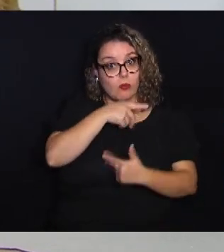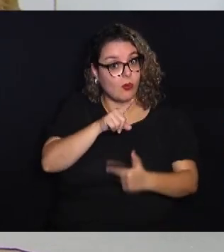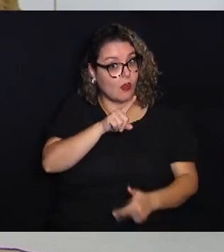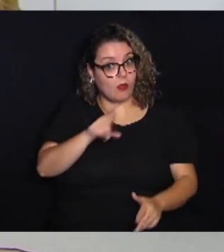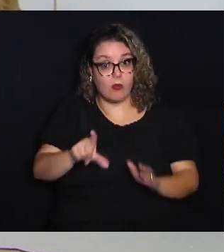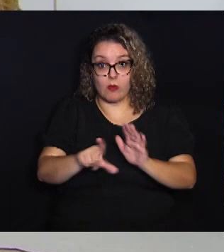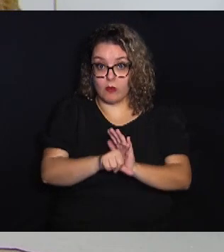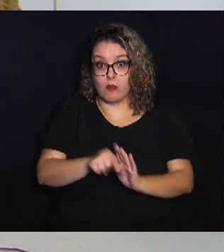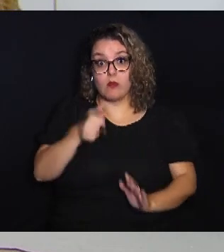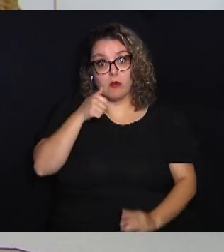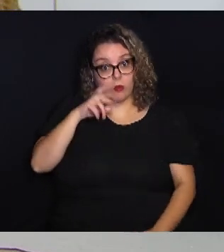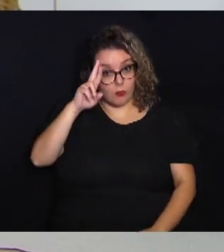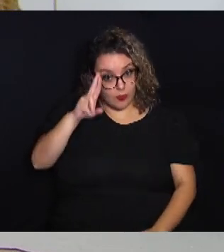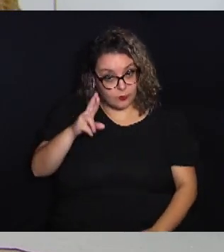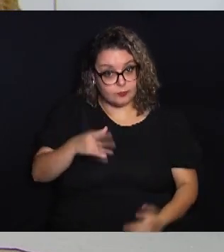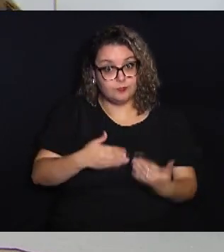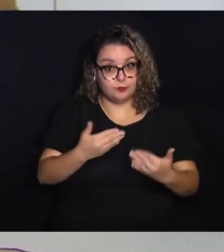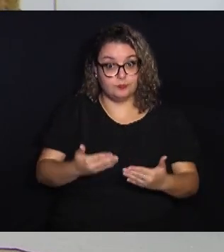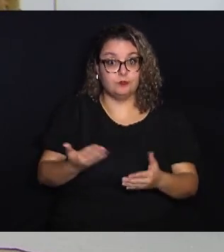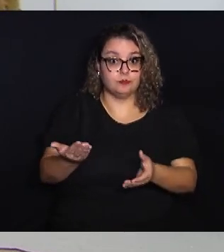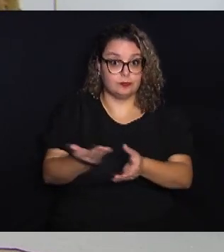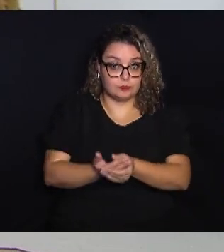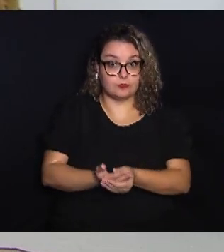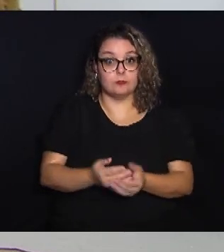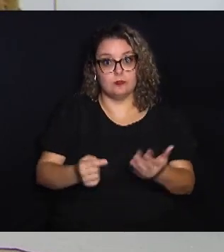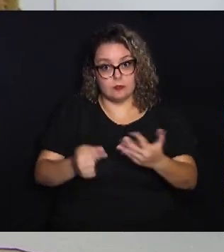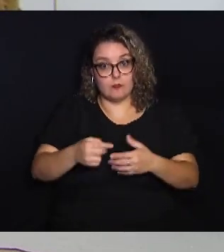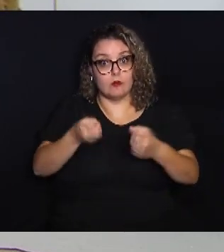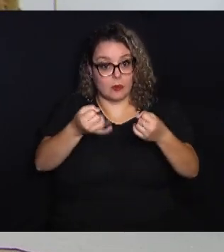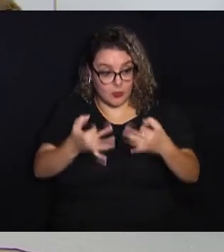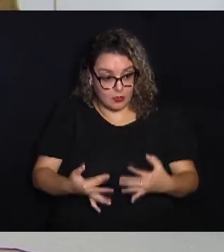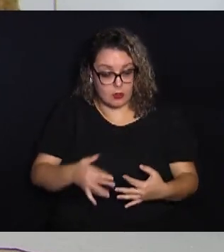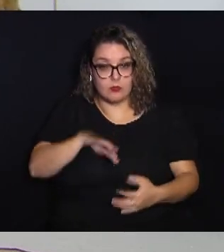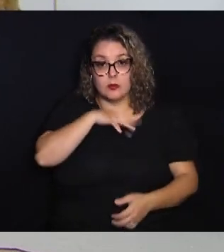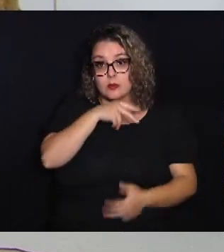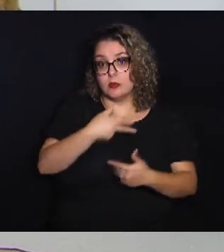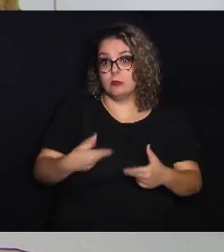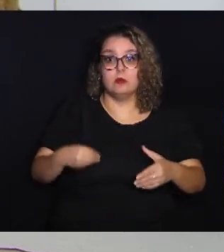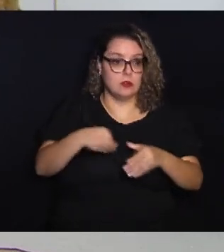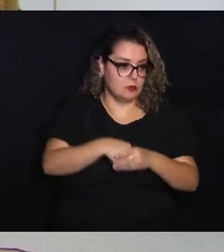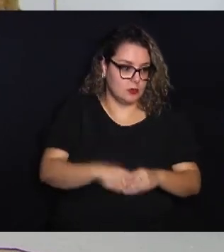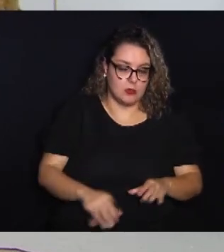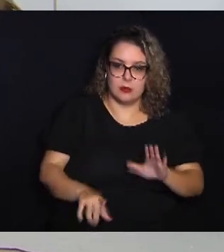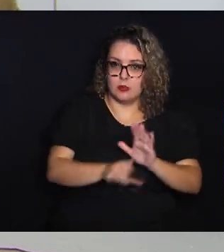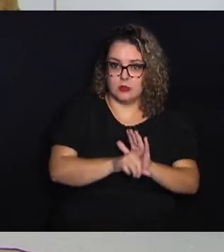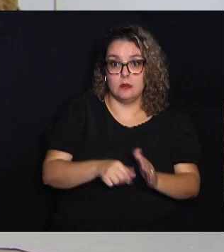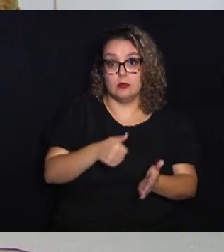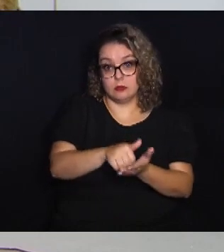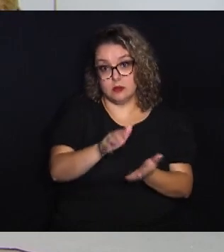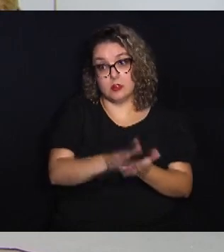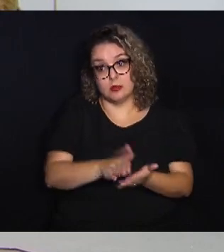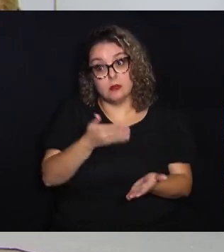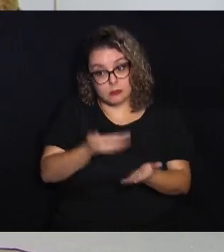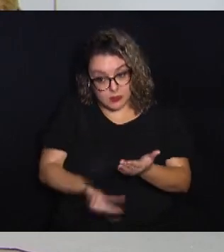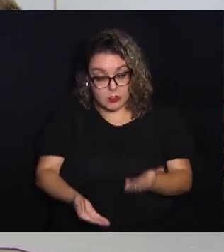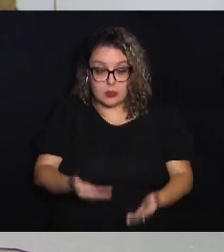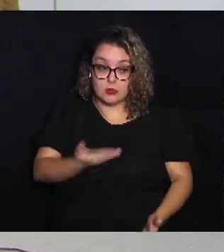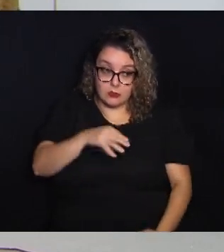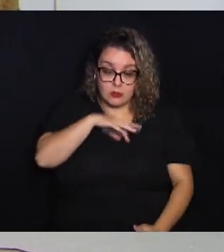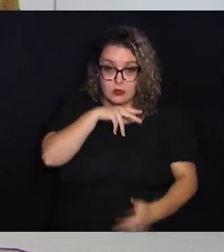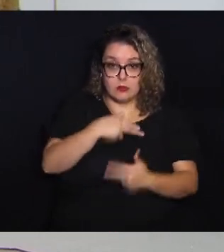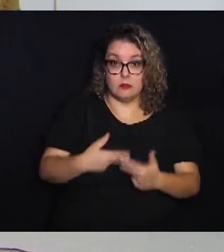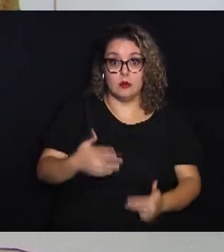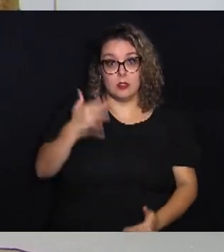olha, esse animal é ilegal, a senhora está passível de passar por tal processo, tarararará, por ter um animal ilegal, pagar multa, talvez